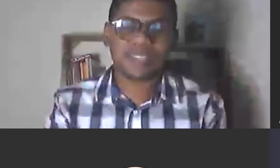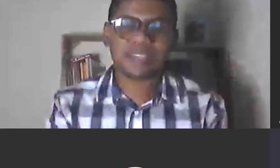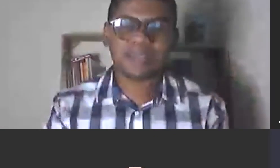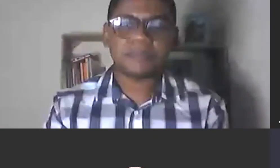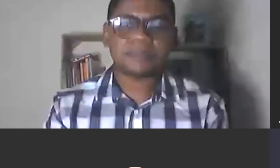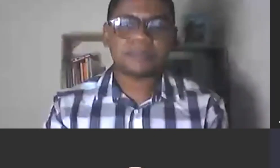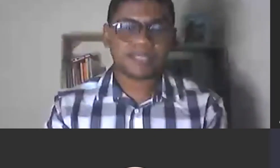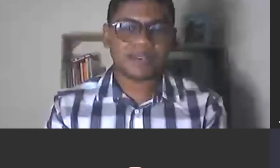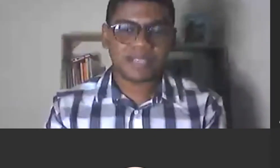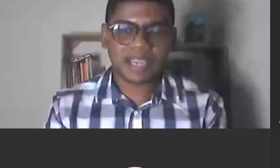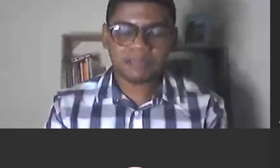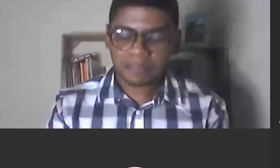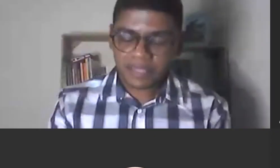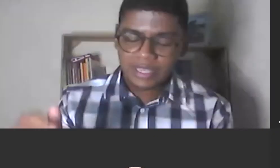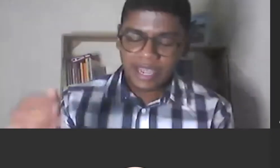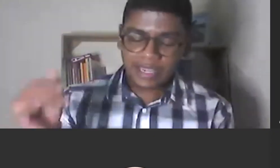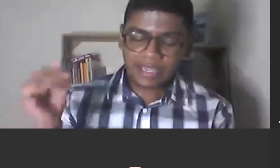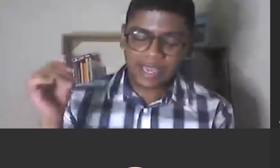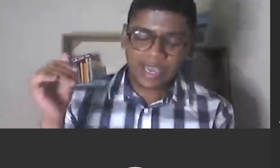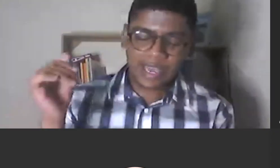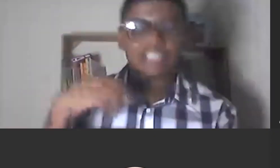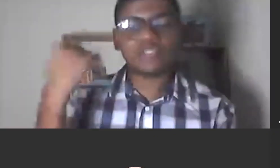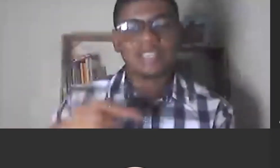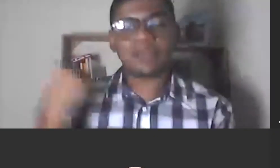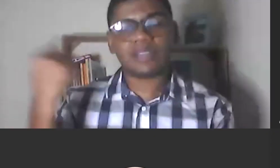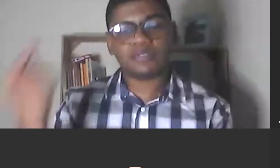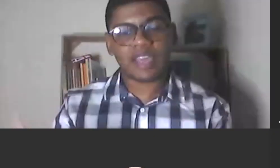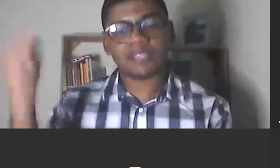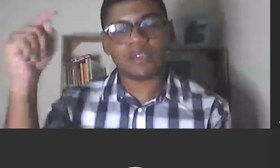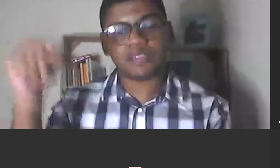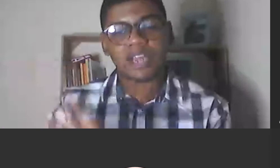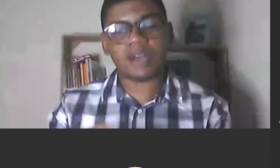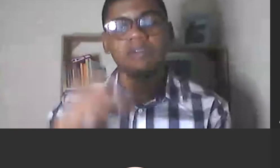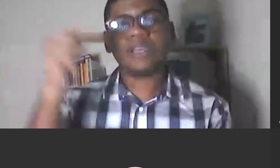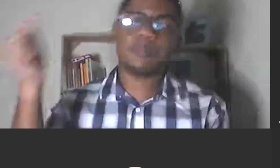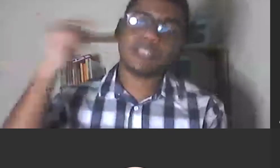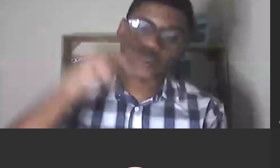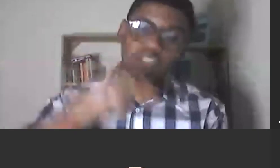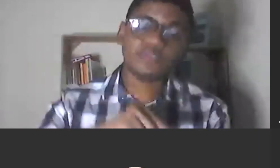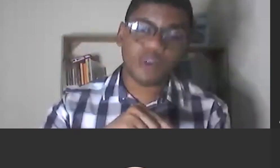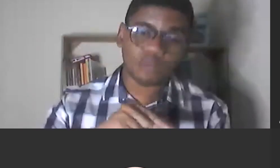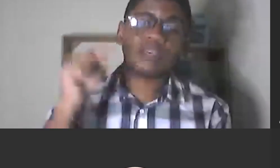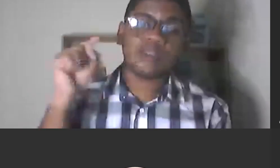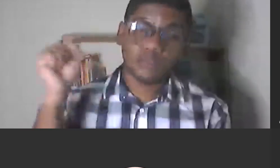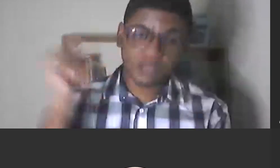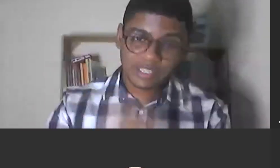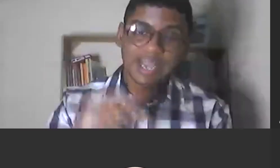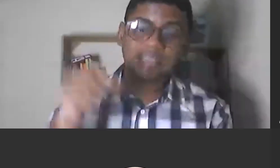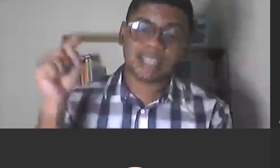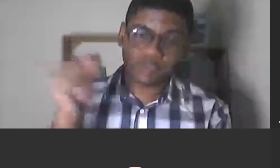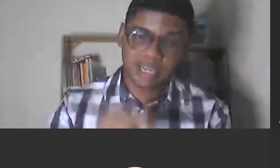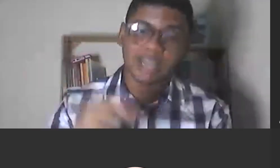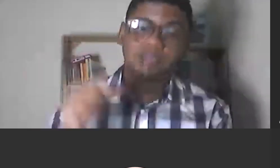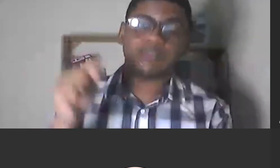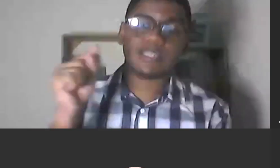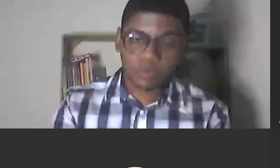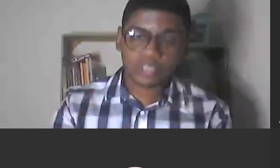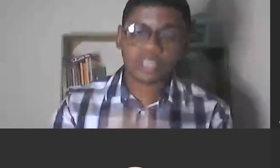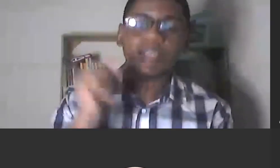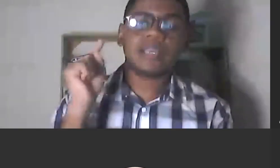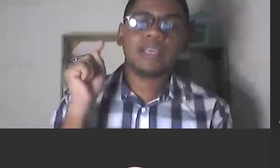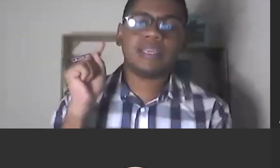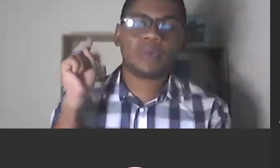enviar para vocês. Tá ok? E aí a gente vai trabalhando verbos até o final, e depois a gente volta nos sinais